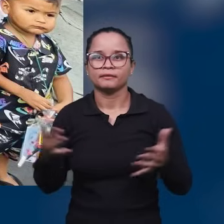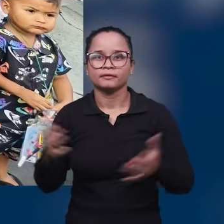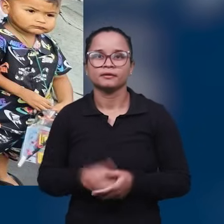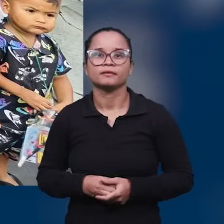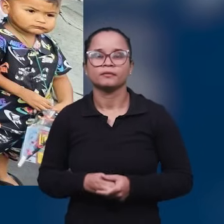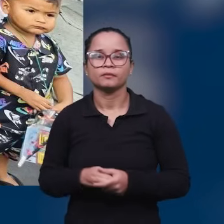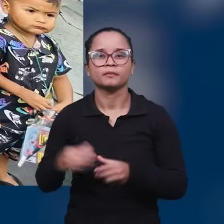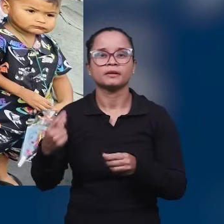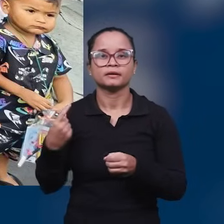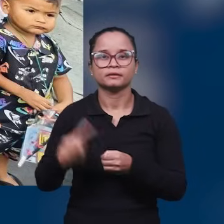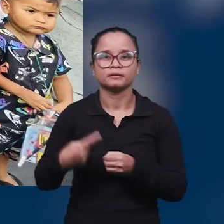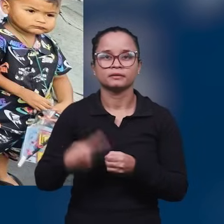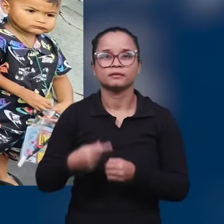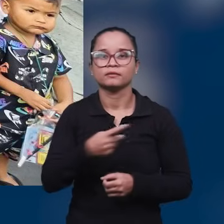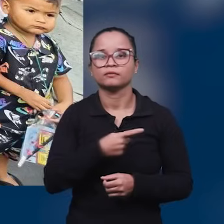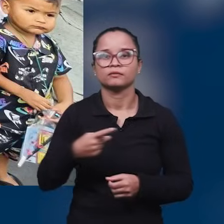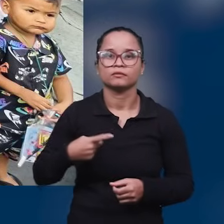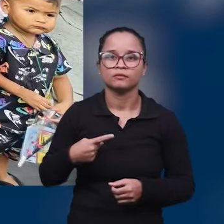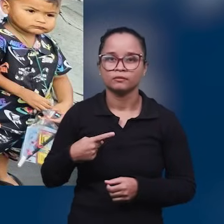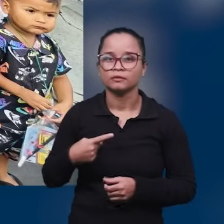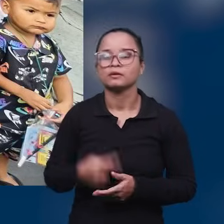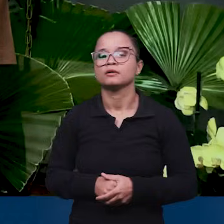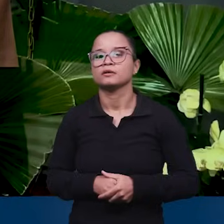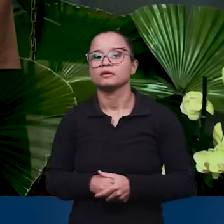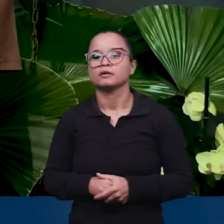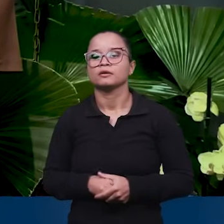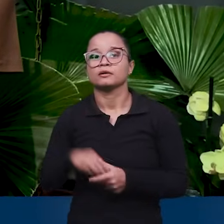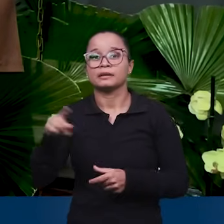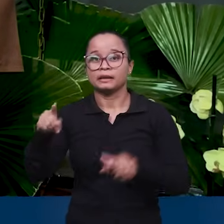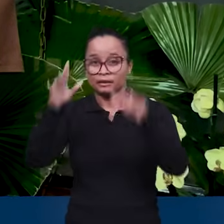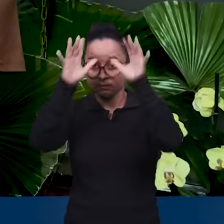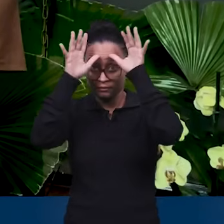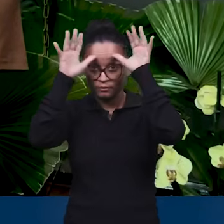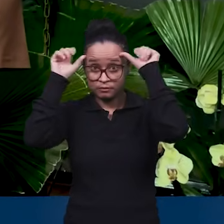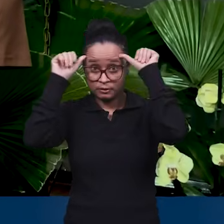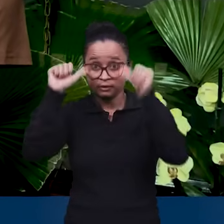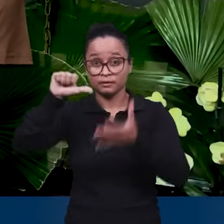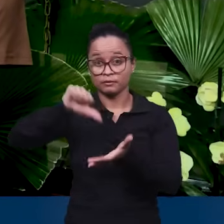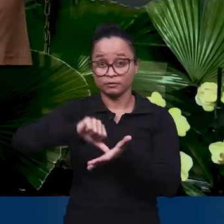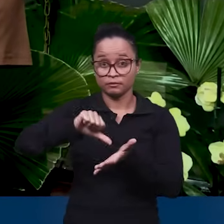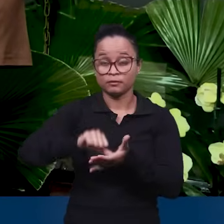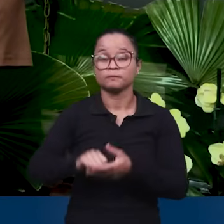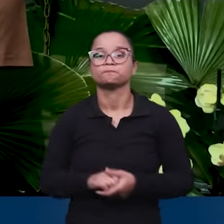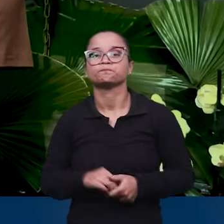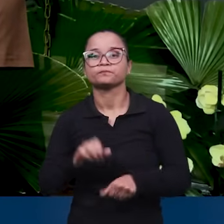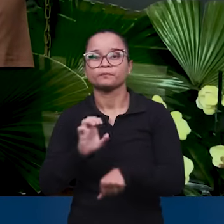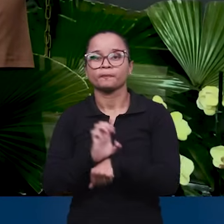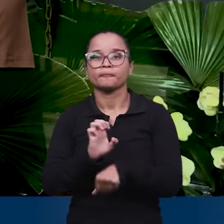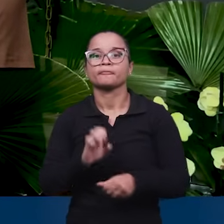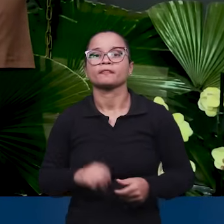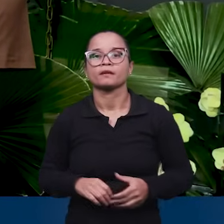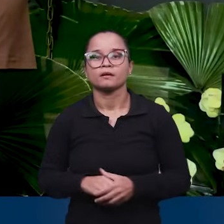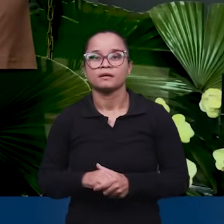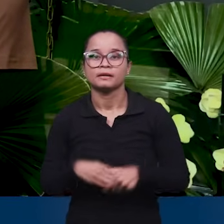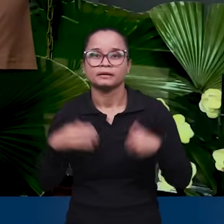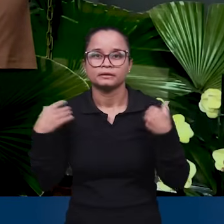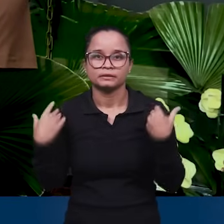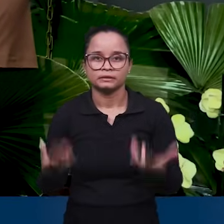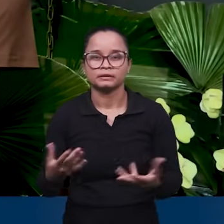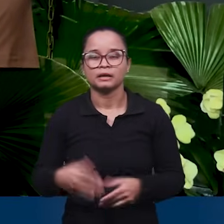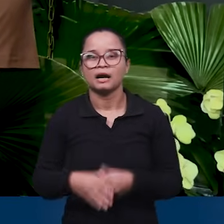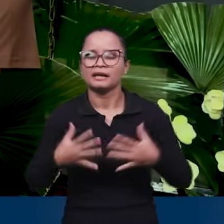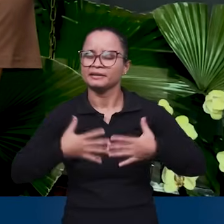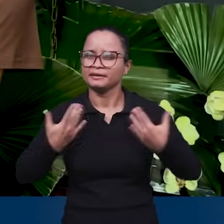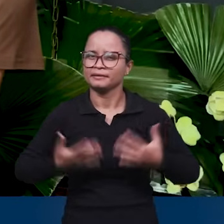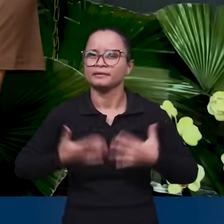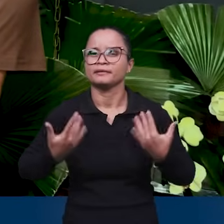e muitas bênçãos recebidas do nosso Senhor. A paz, Senhor, irmãos, sou Maria Fernanda, do ministério do pastor Alisson,